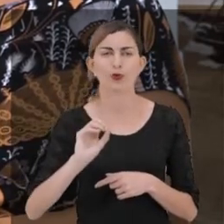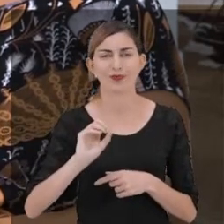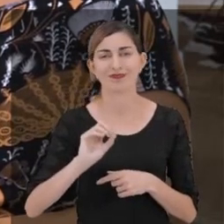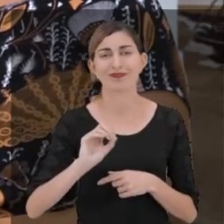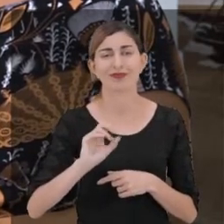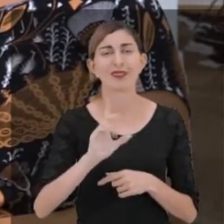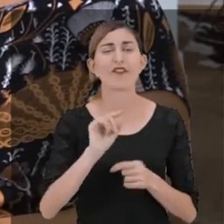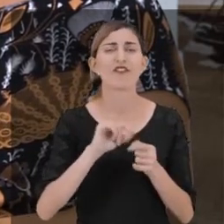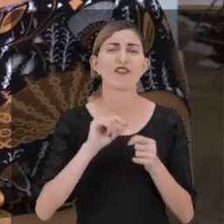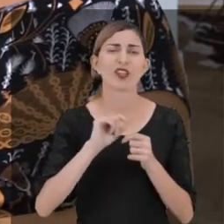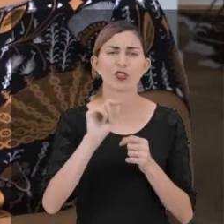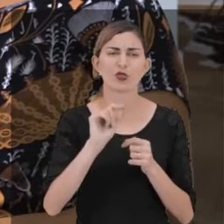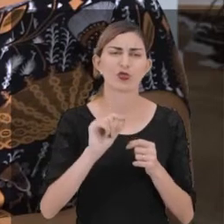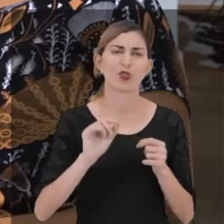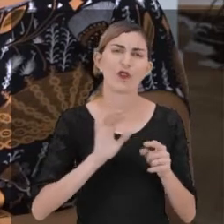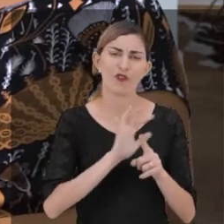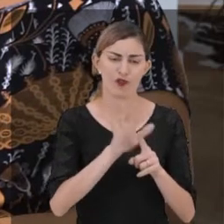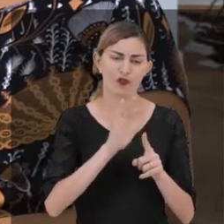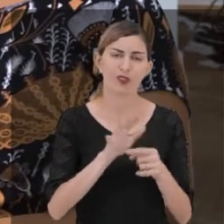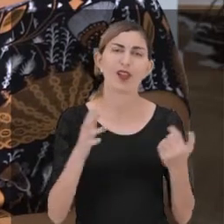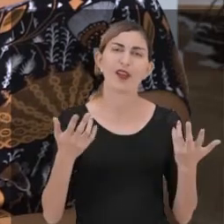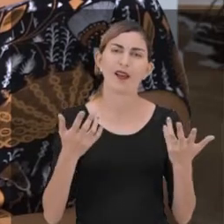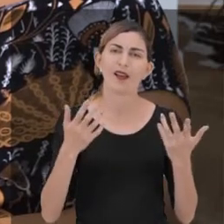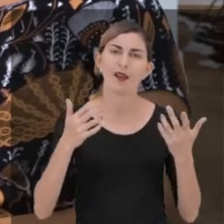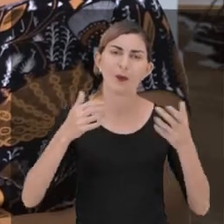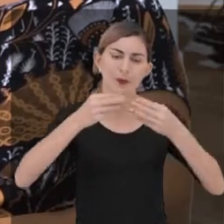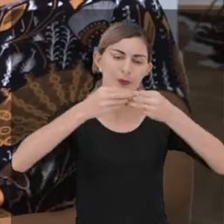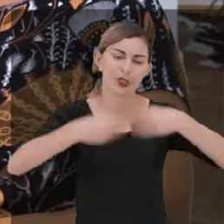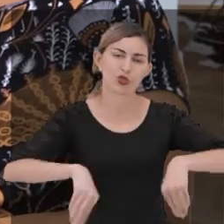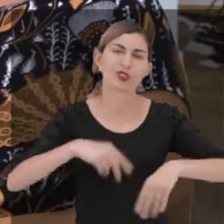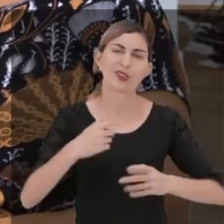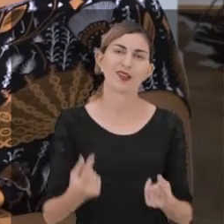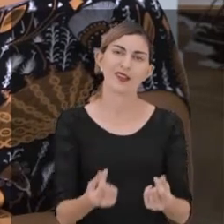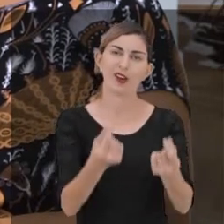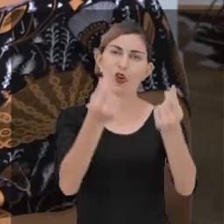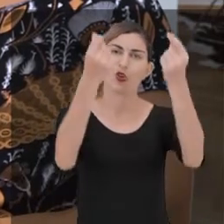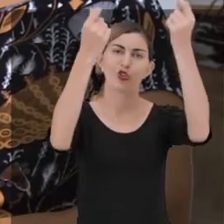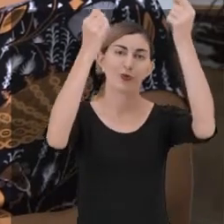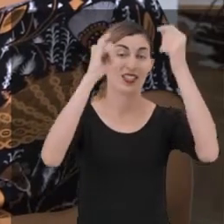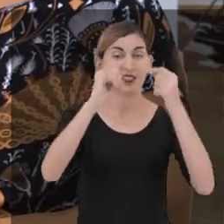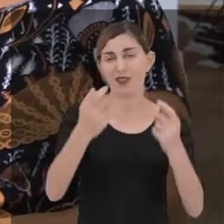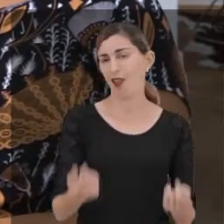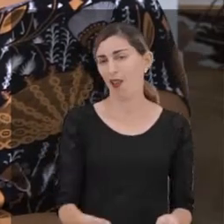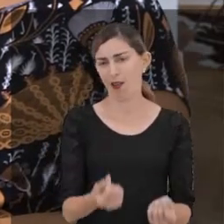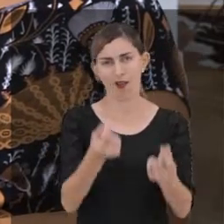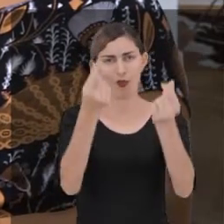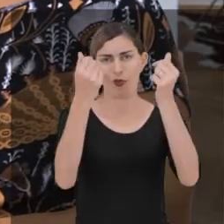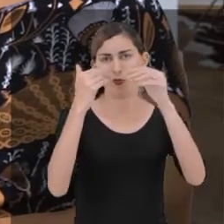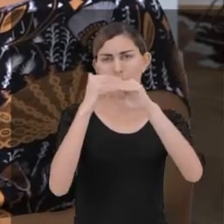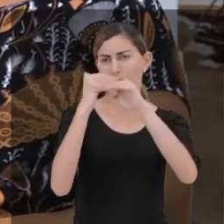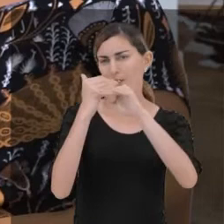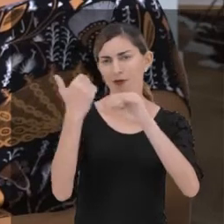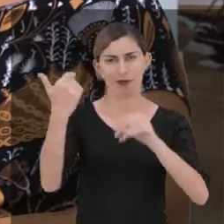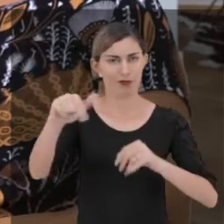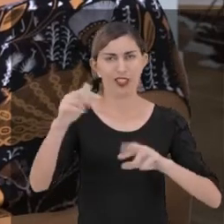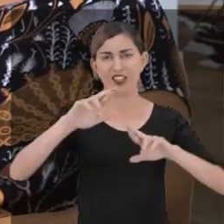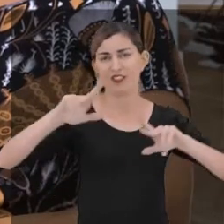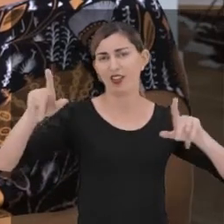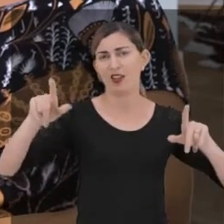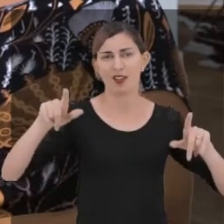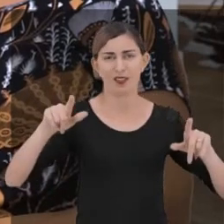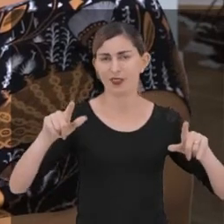Isso acaba influenciando na economia, porque se a economia não é ventilada com a remuneração